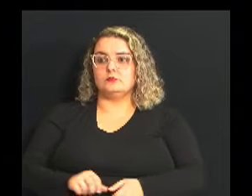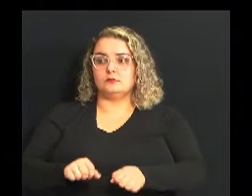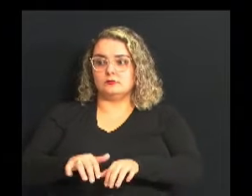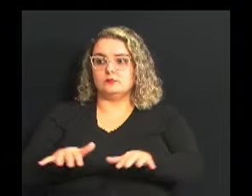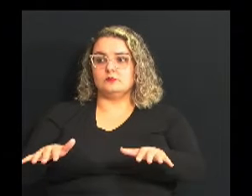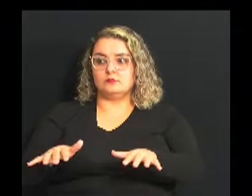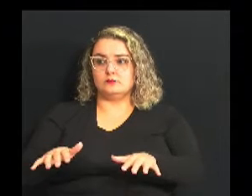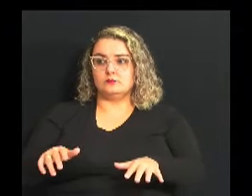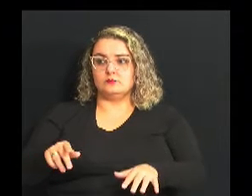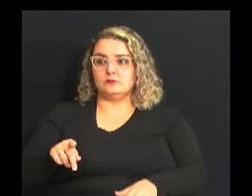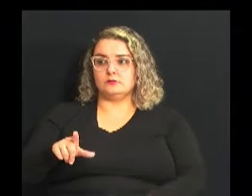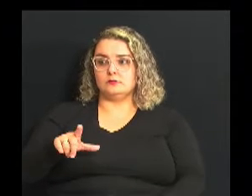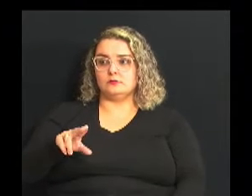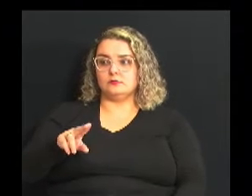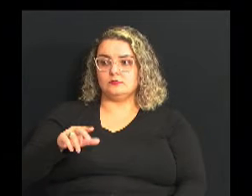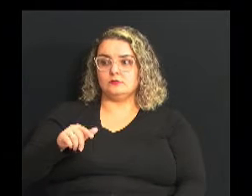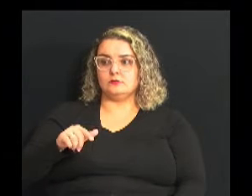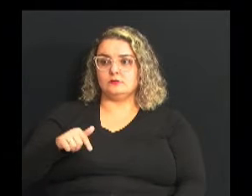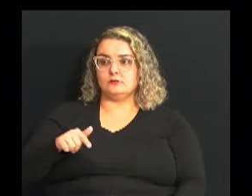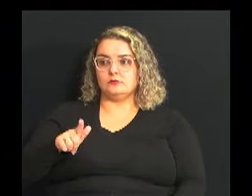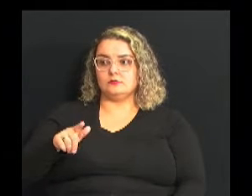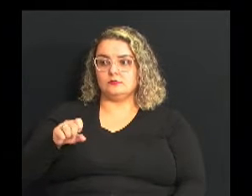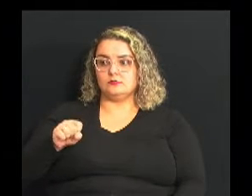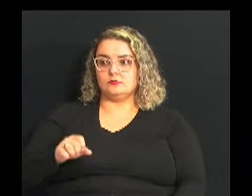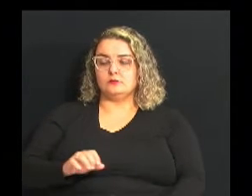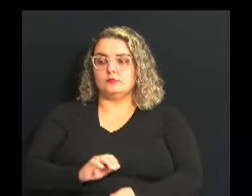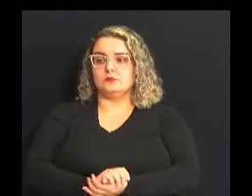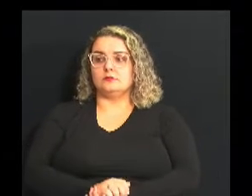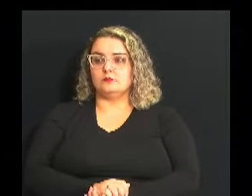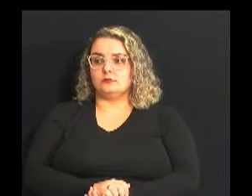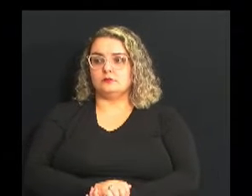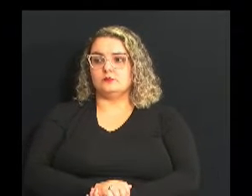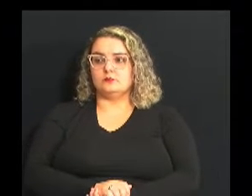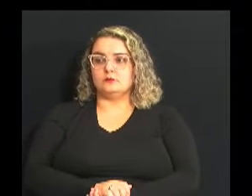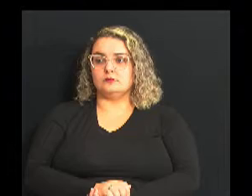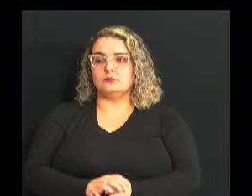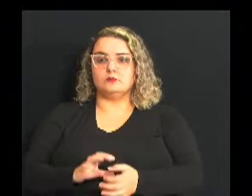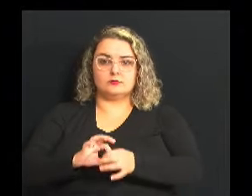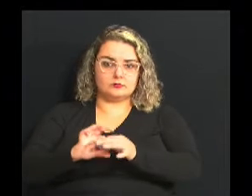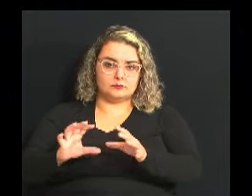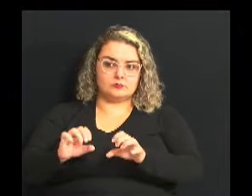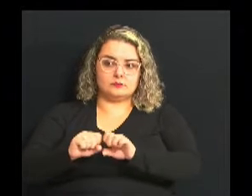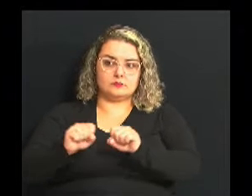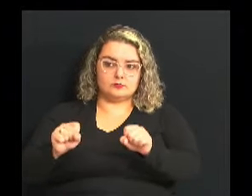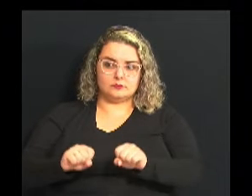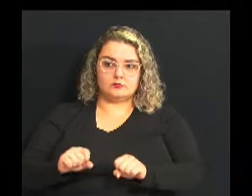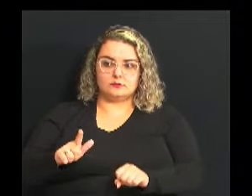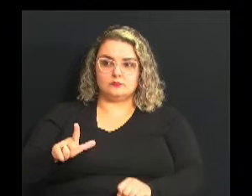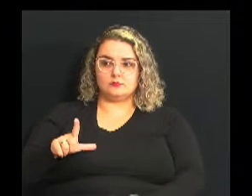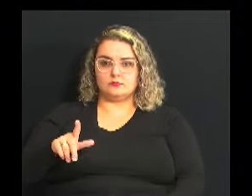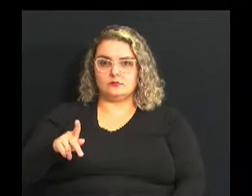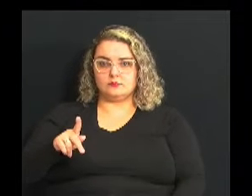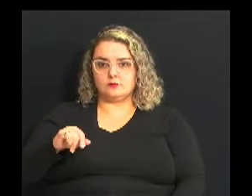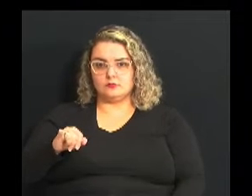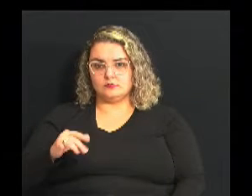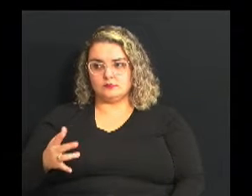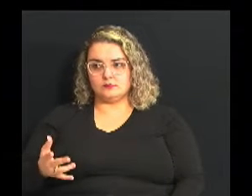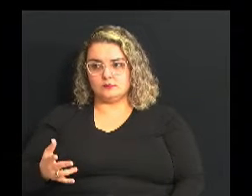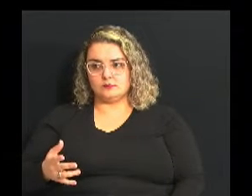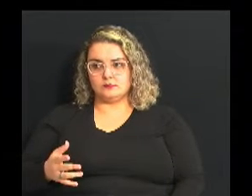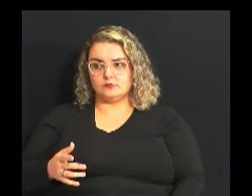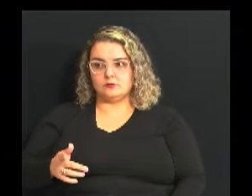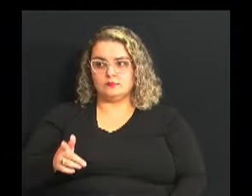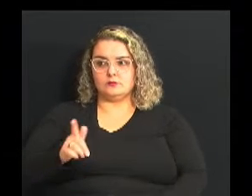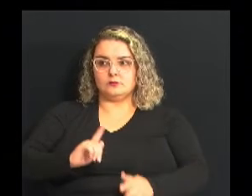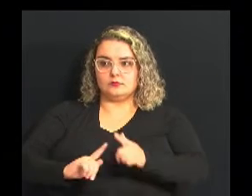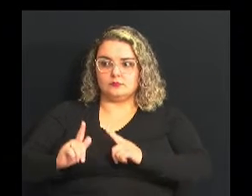plugins, né, que a gente chama, né, que estão disponíveis para esse sistema, hoje a gente consegue ter o gerenciamento de ativos, né, dos